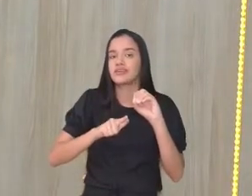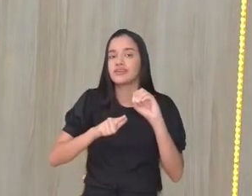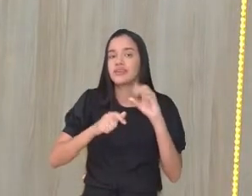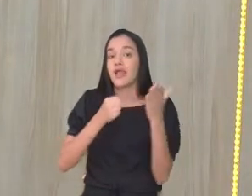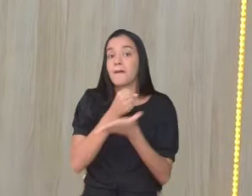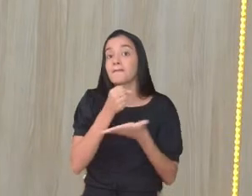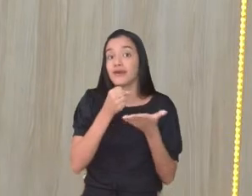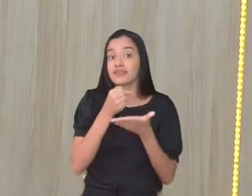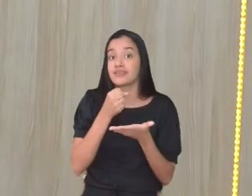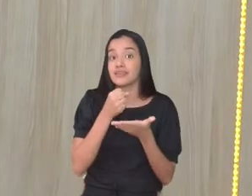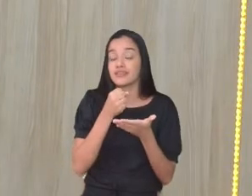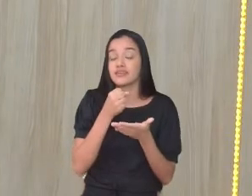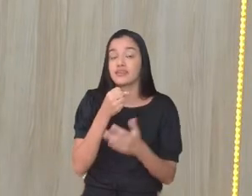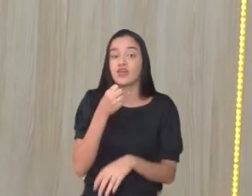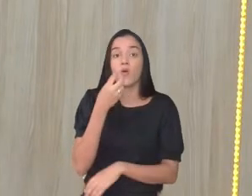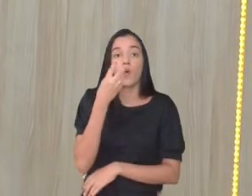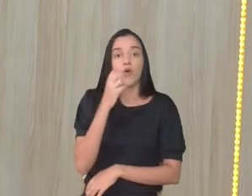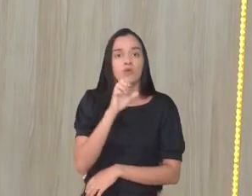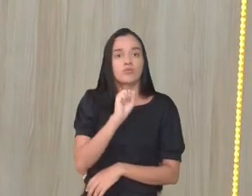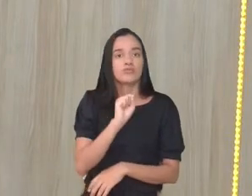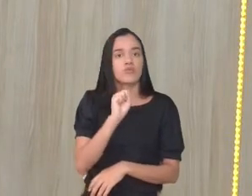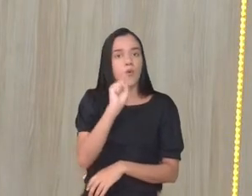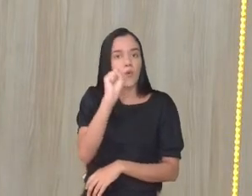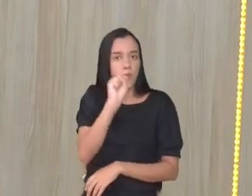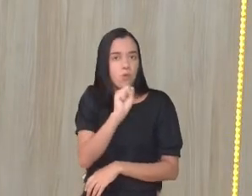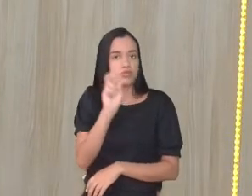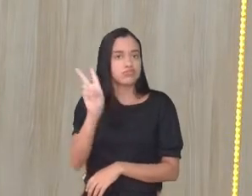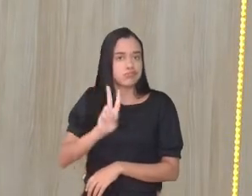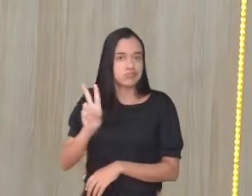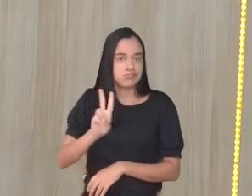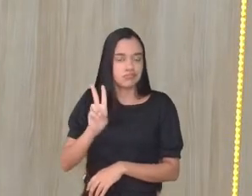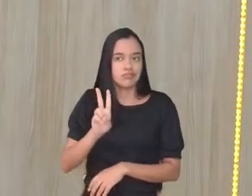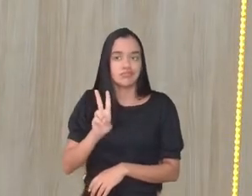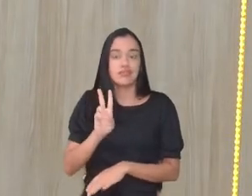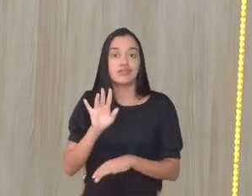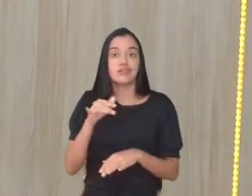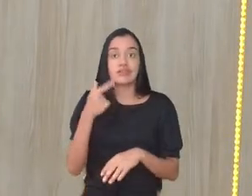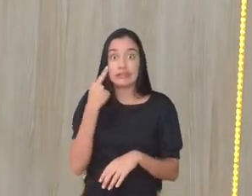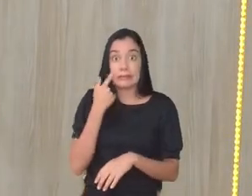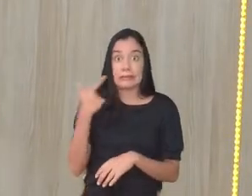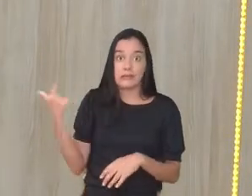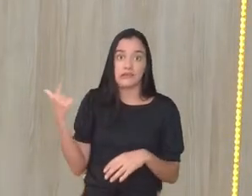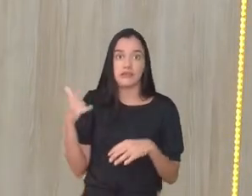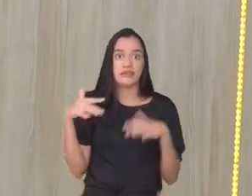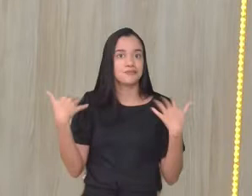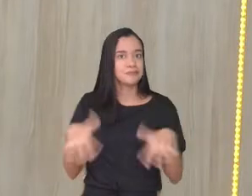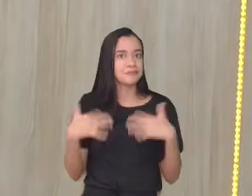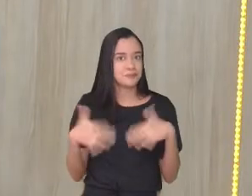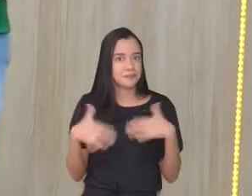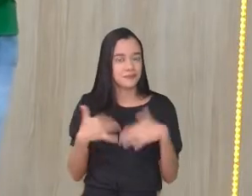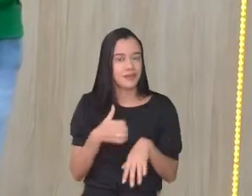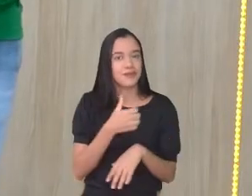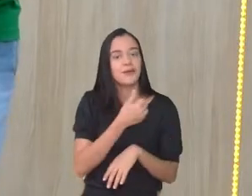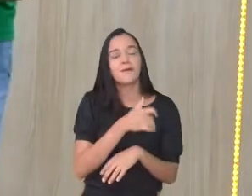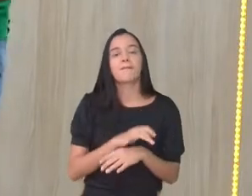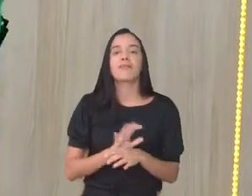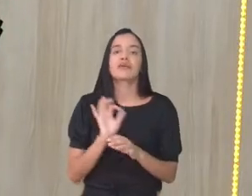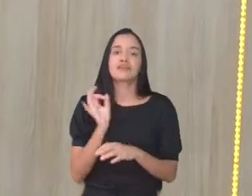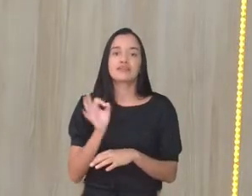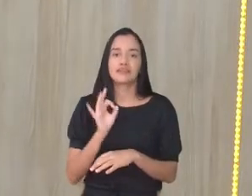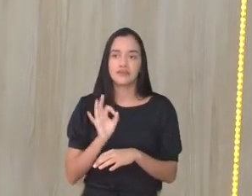quantas vezes? 8 vezes multiplicando. Então, tá aqui, ó. Tome um mod de 10 aí para você,